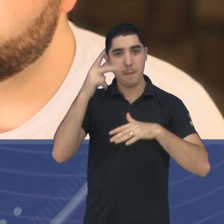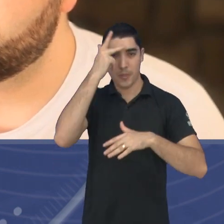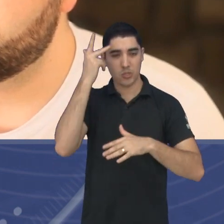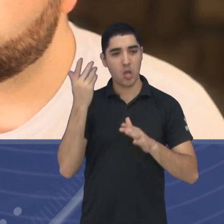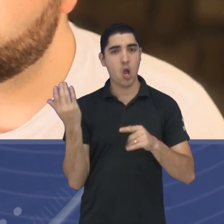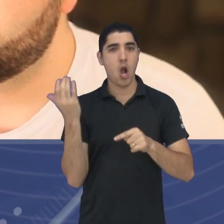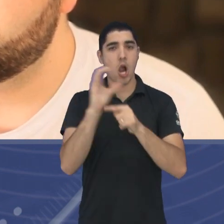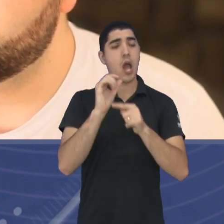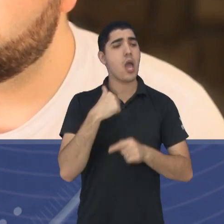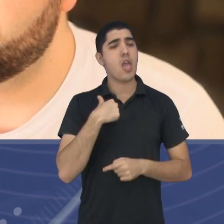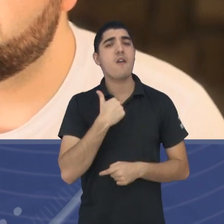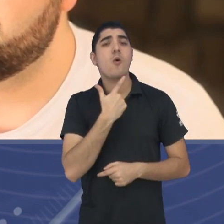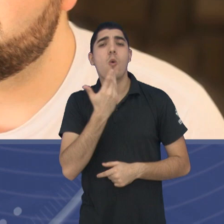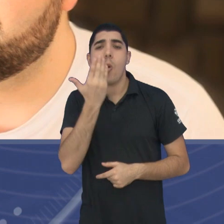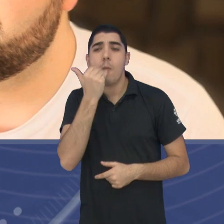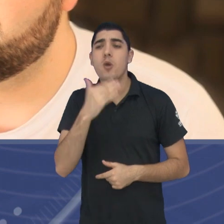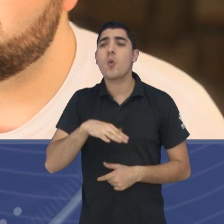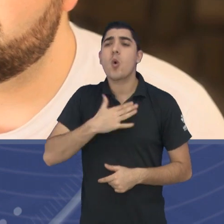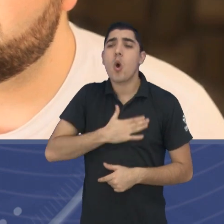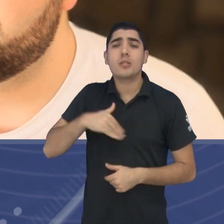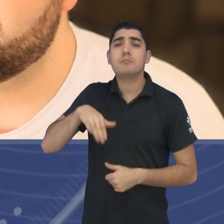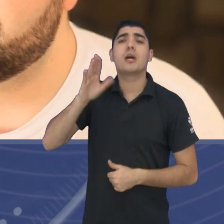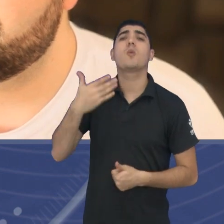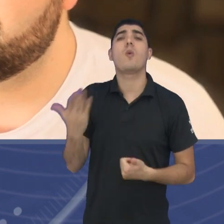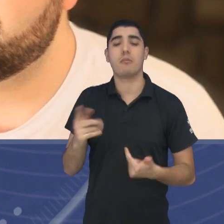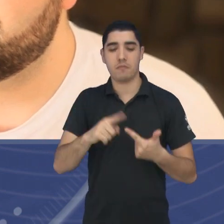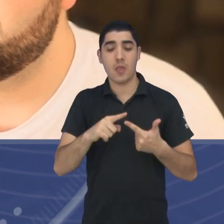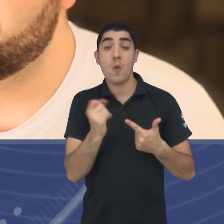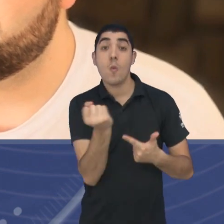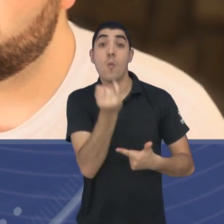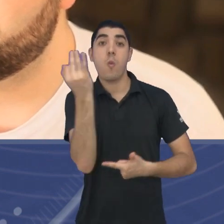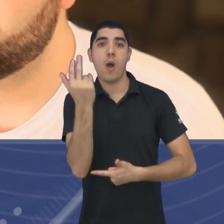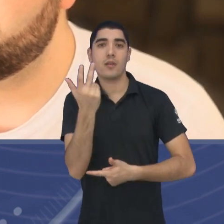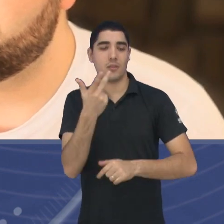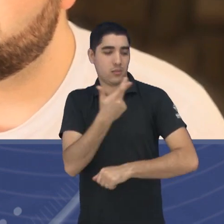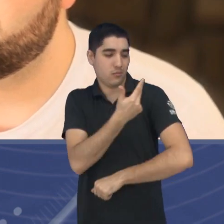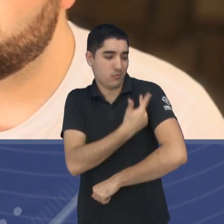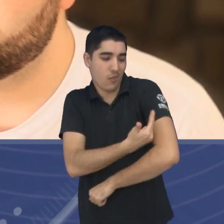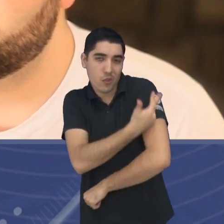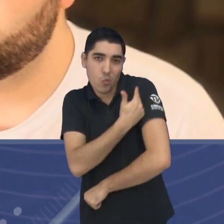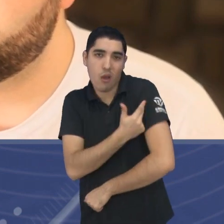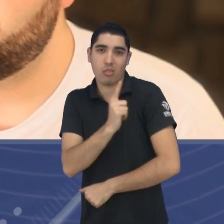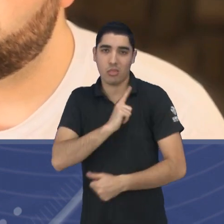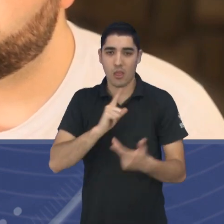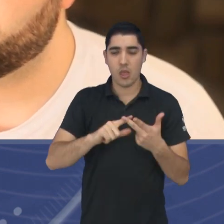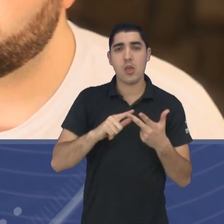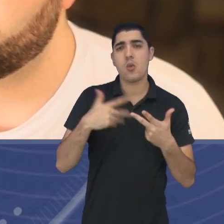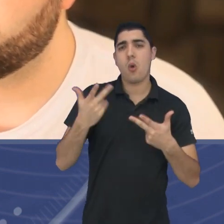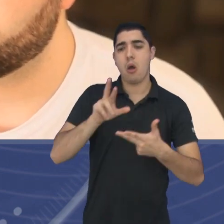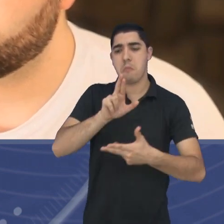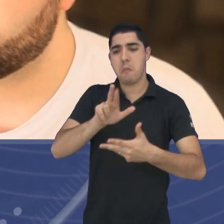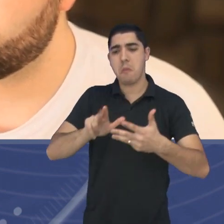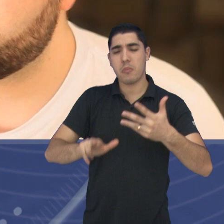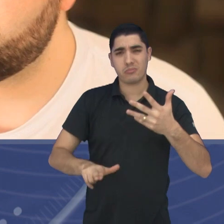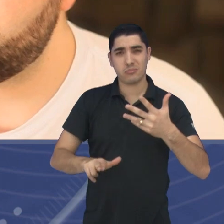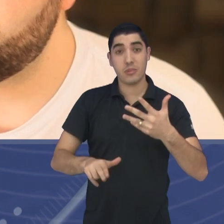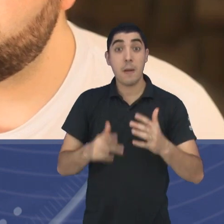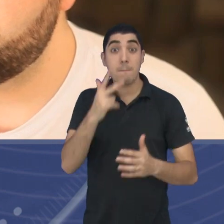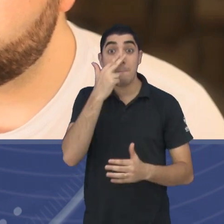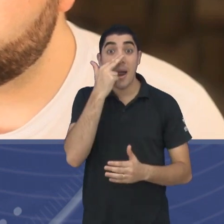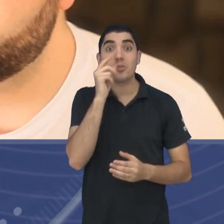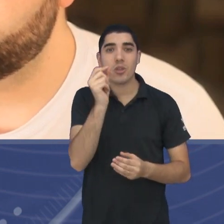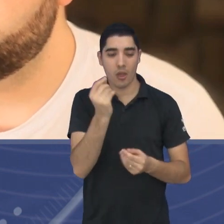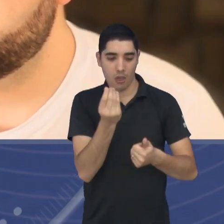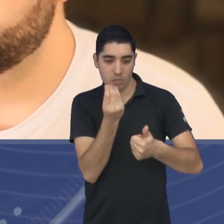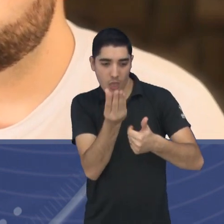prato favorito, quantas tatuagens tem, gosto predileto, enfim, por aí vai. E é uma forma de você dar informações de